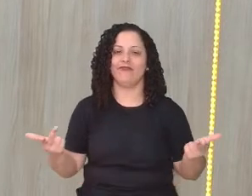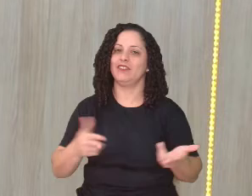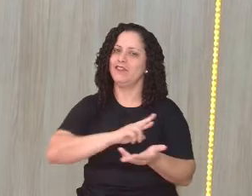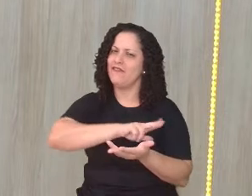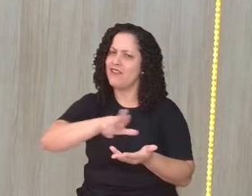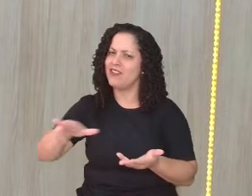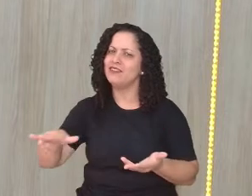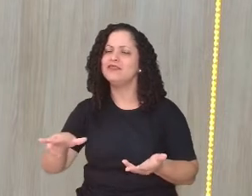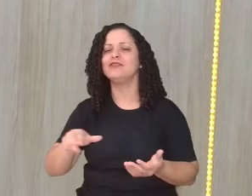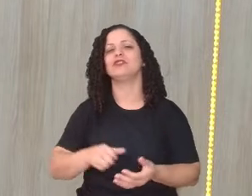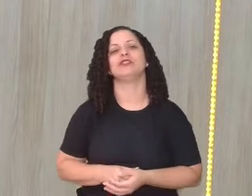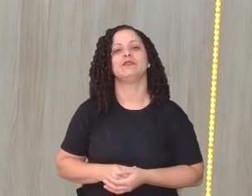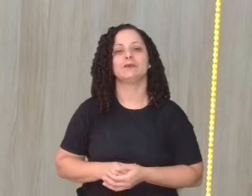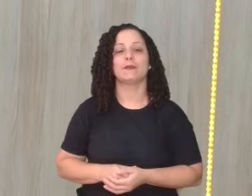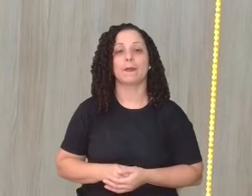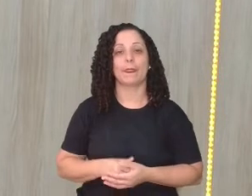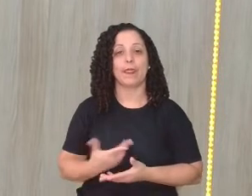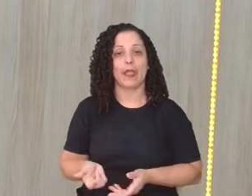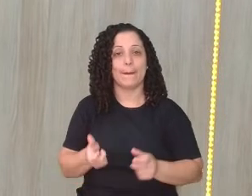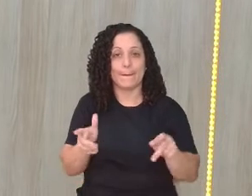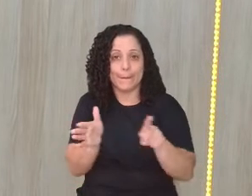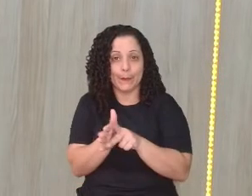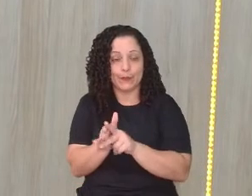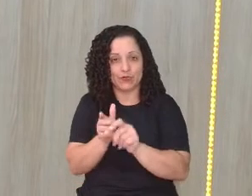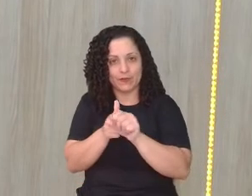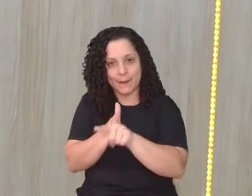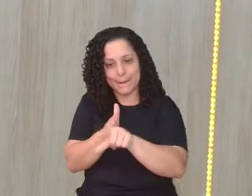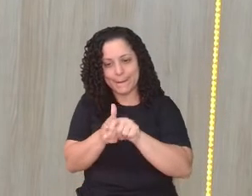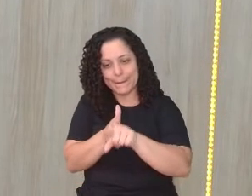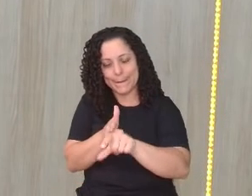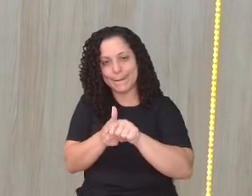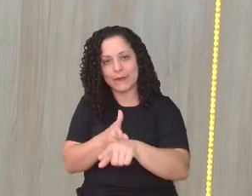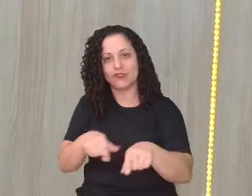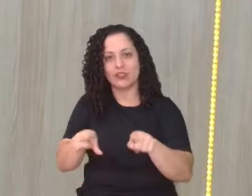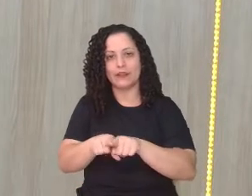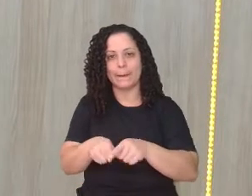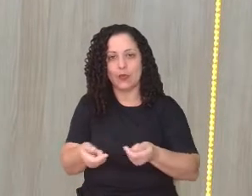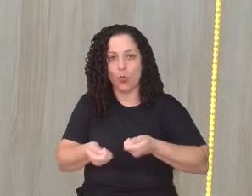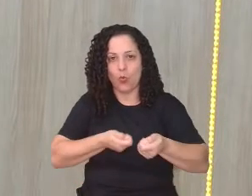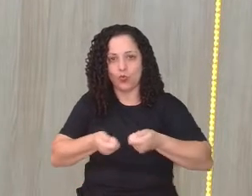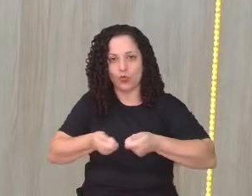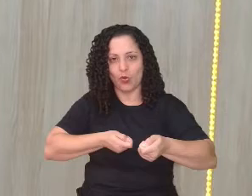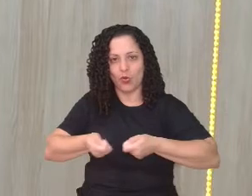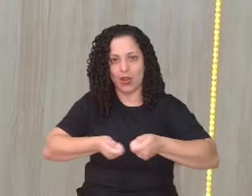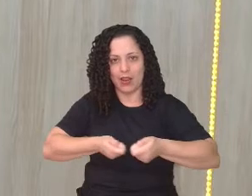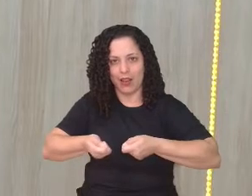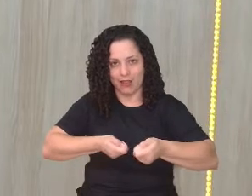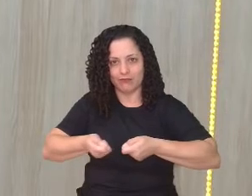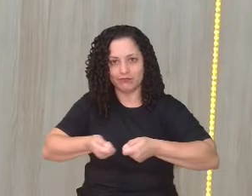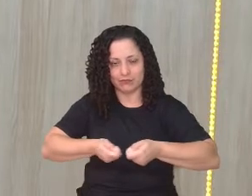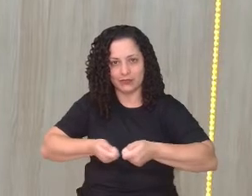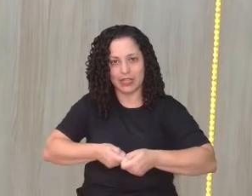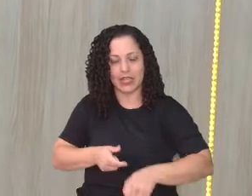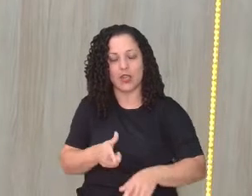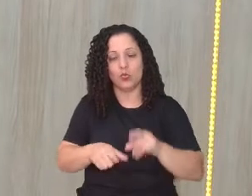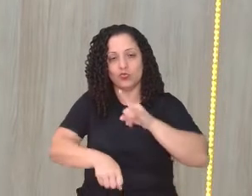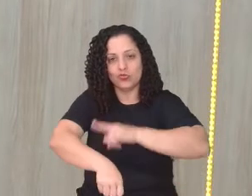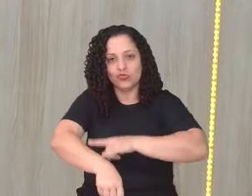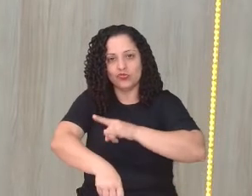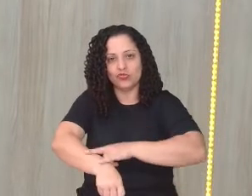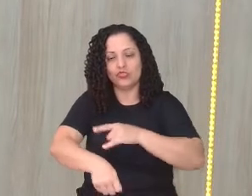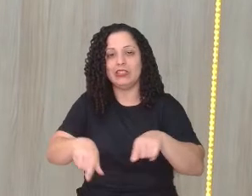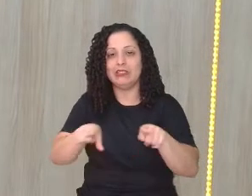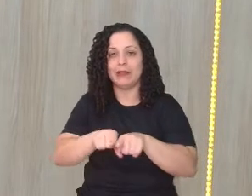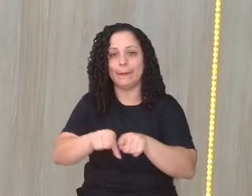do esperma, tanto para neutralizar a acidez da urina, como para neutralizar a acidez